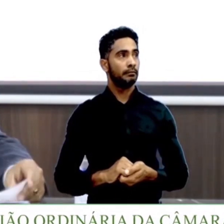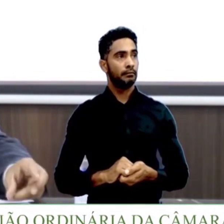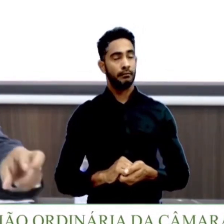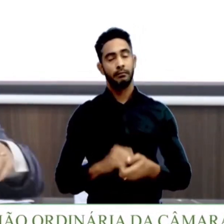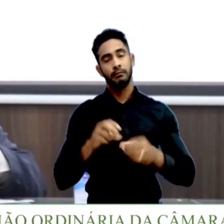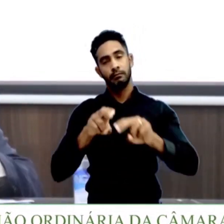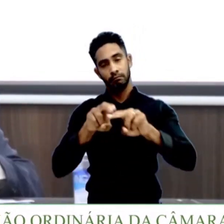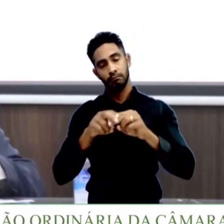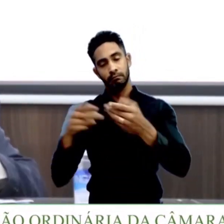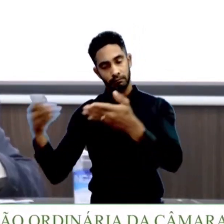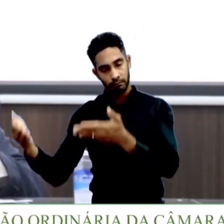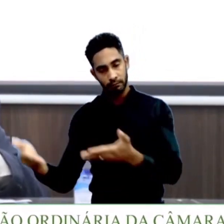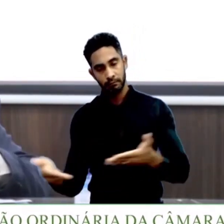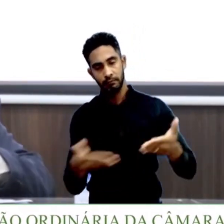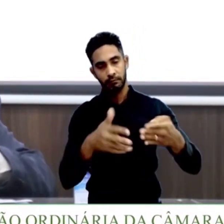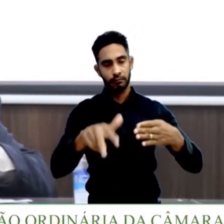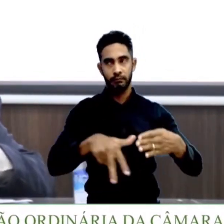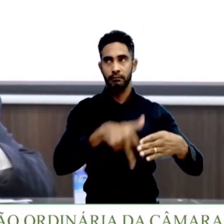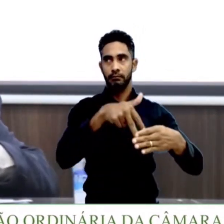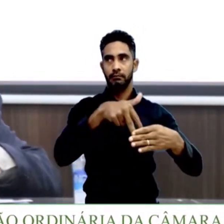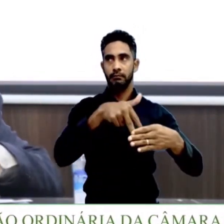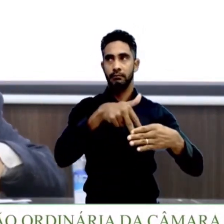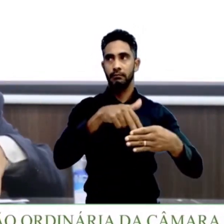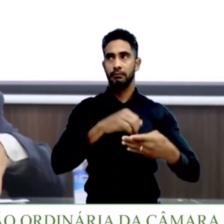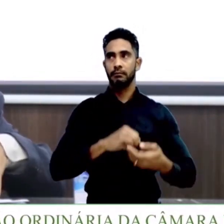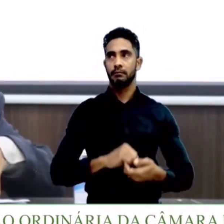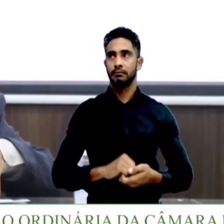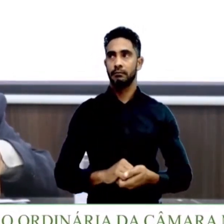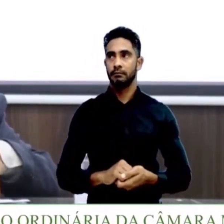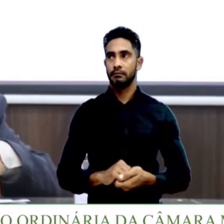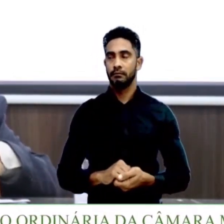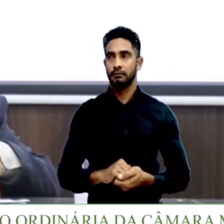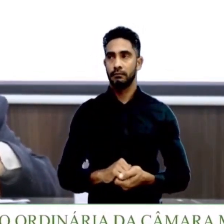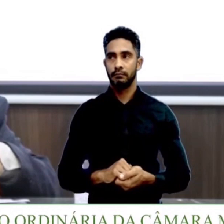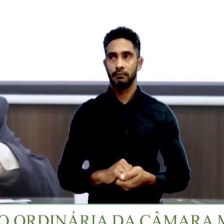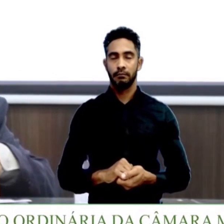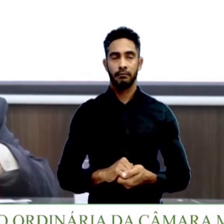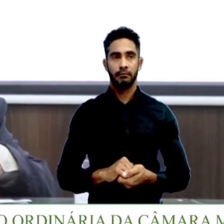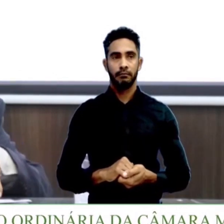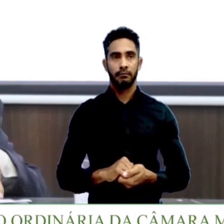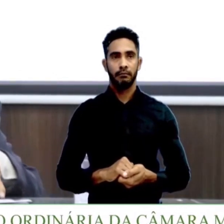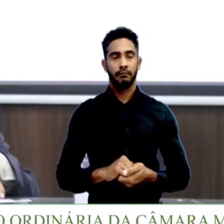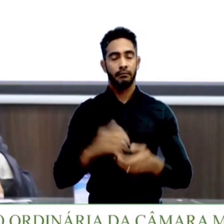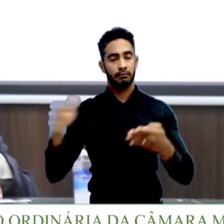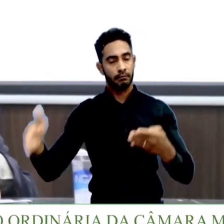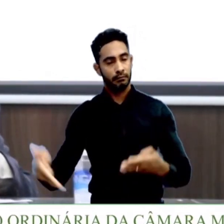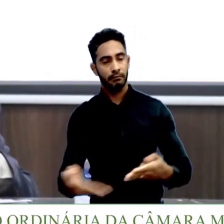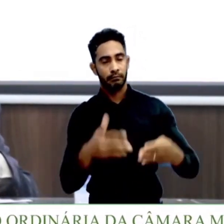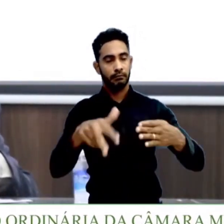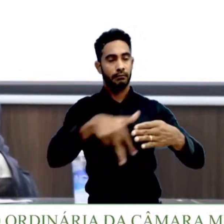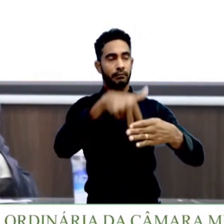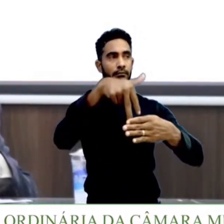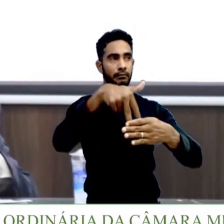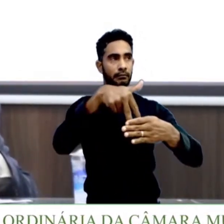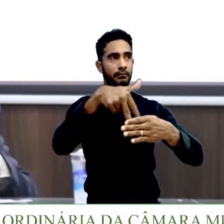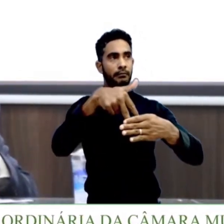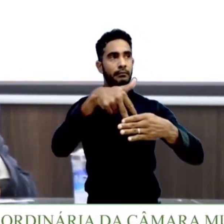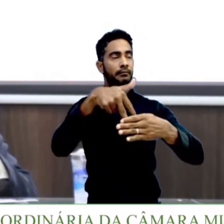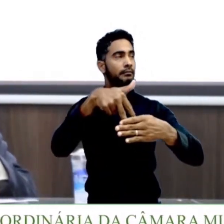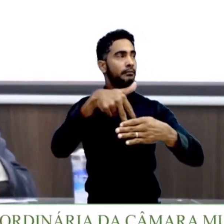Podem se aproximar. É você, Nilde, que vai falar? E a Ivanete, podem se aproximar da tribuna, podem